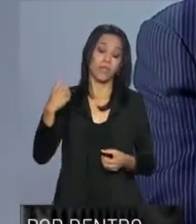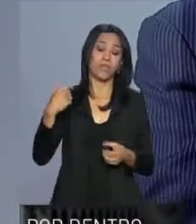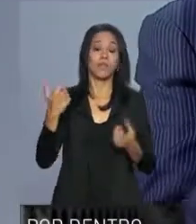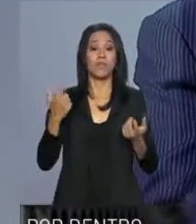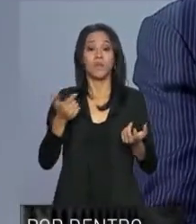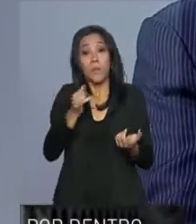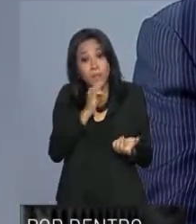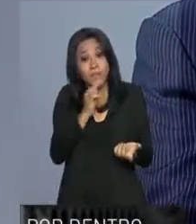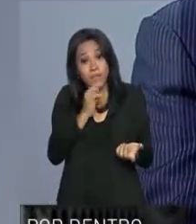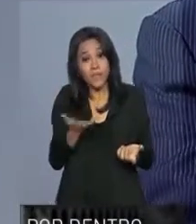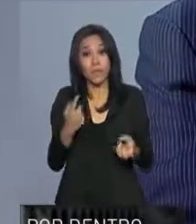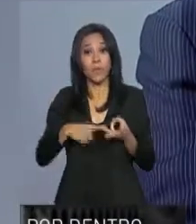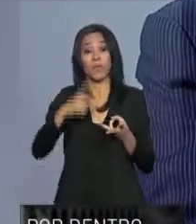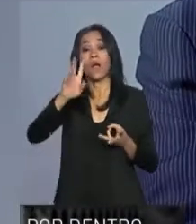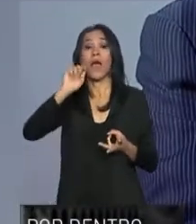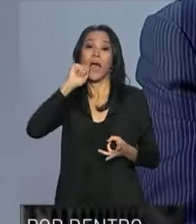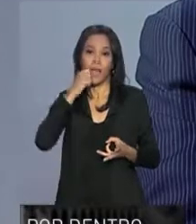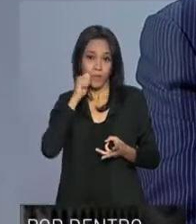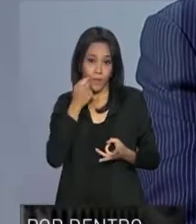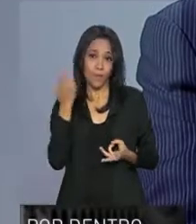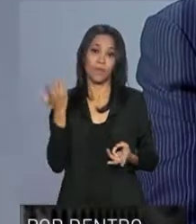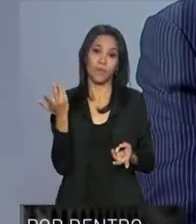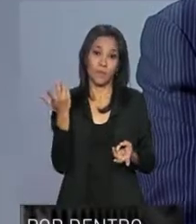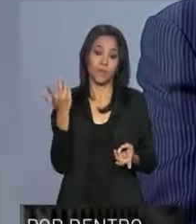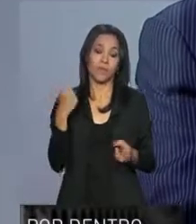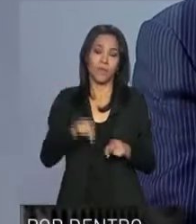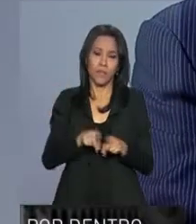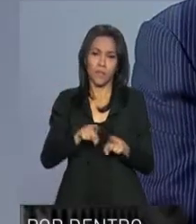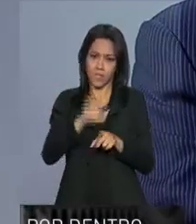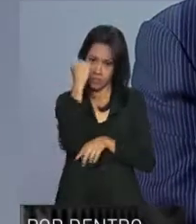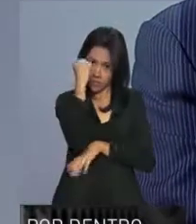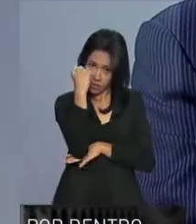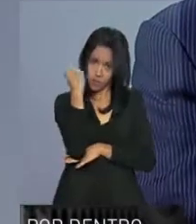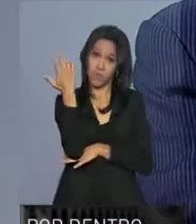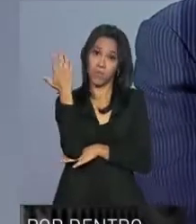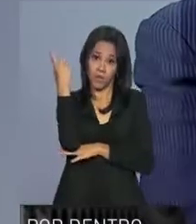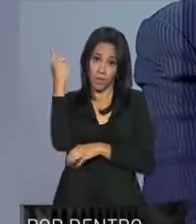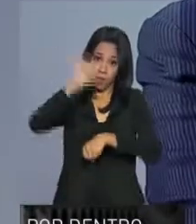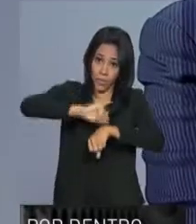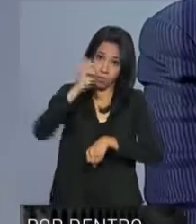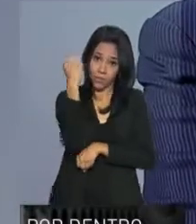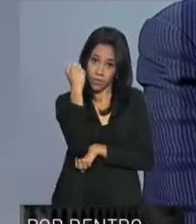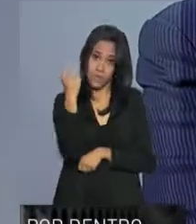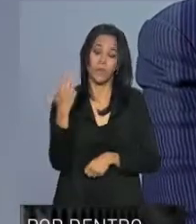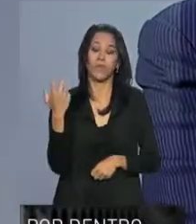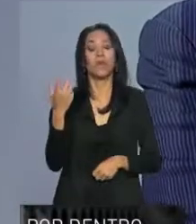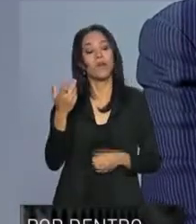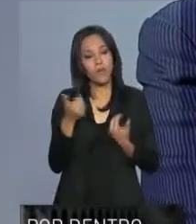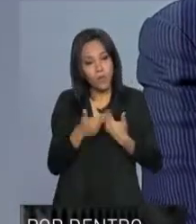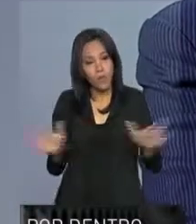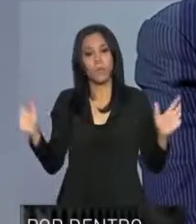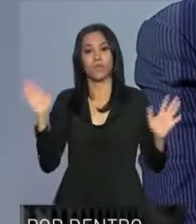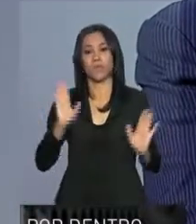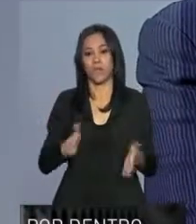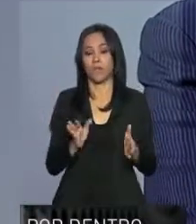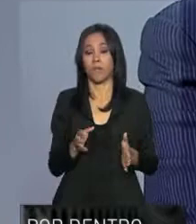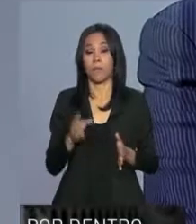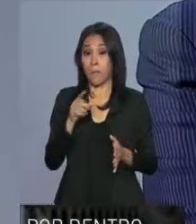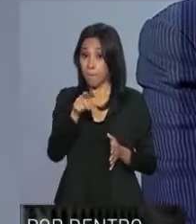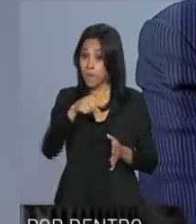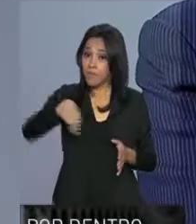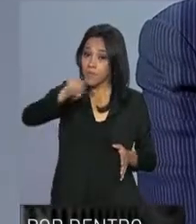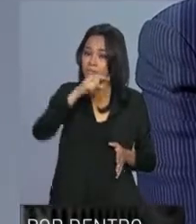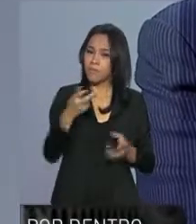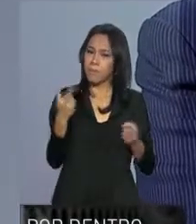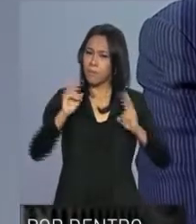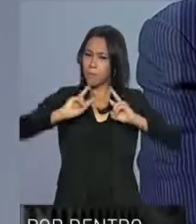exemplo aracaju foi uma das que investimos para uma reprogramação que não é só importante dar o início mas você entender com o